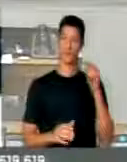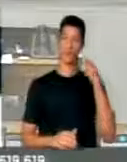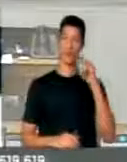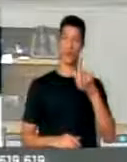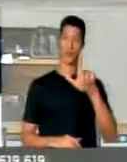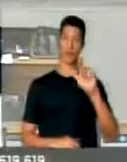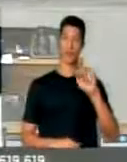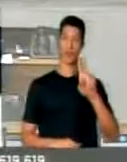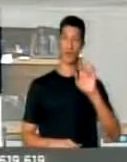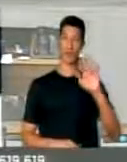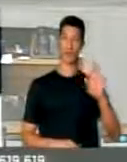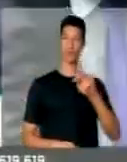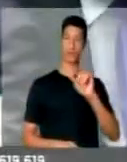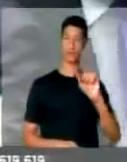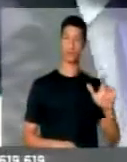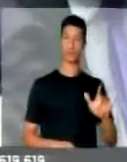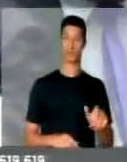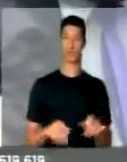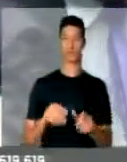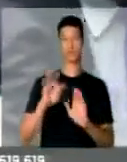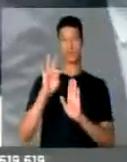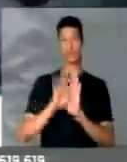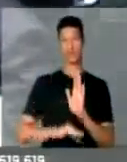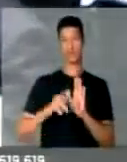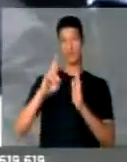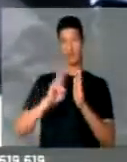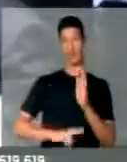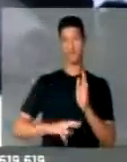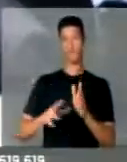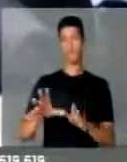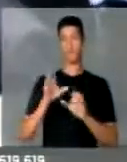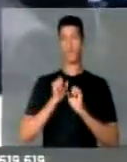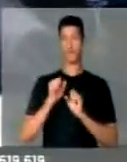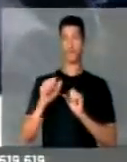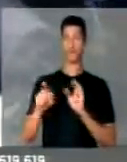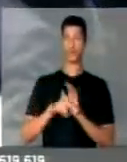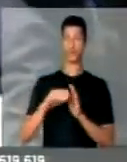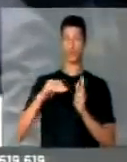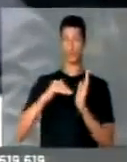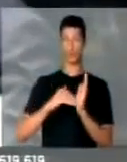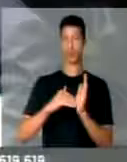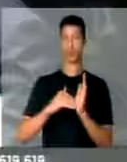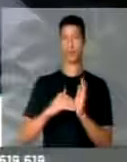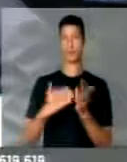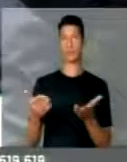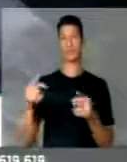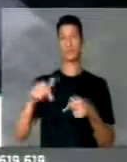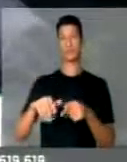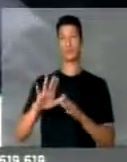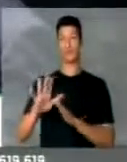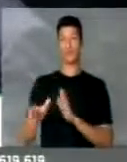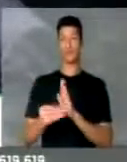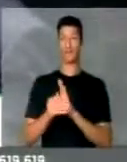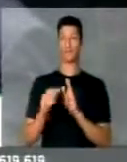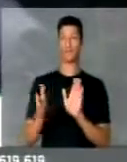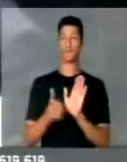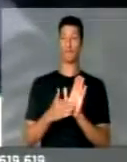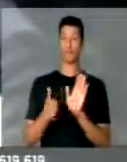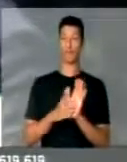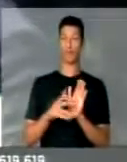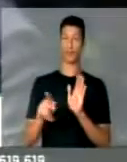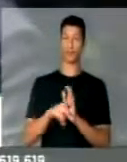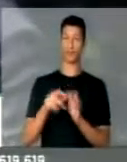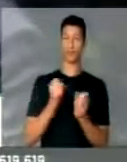Glauber Braga, pessoal do Estado do Rio. São de redação possam ser acatadas em relação ao Senado. E aquela emenda que trata